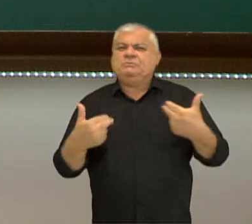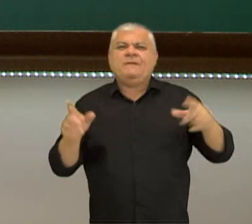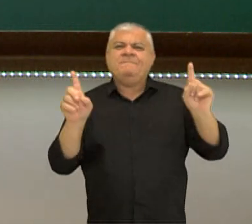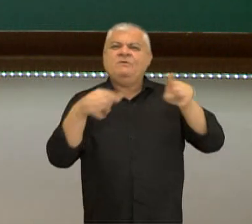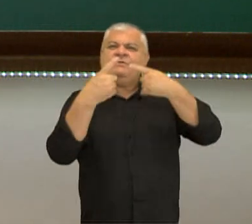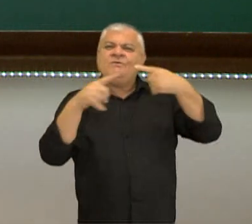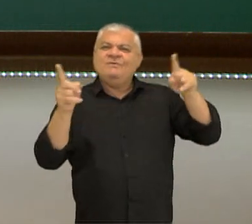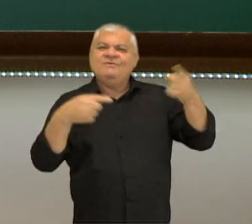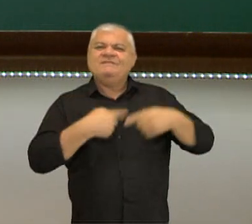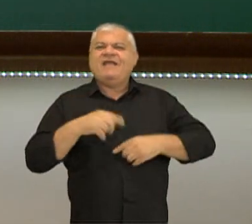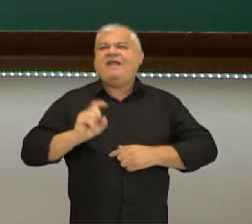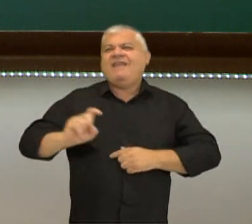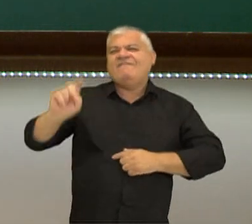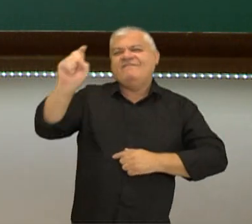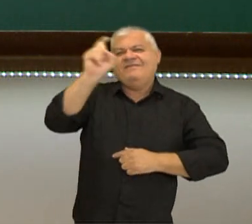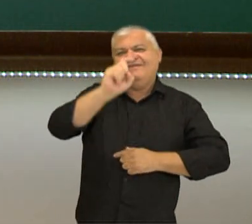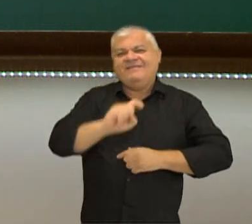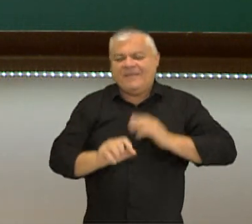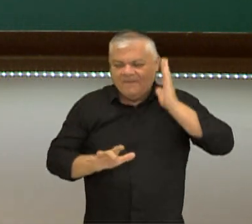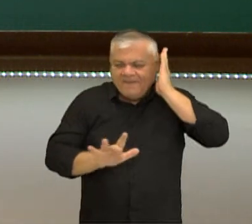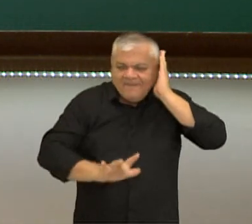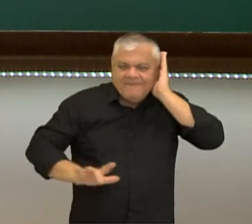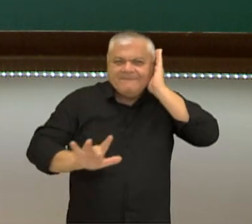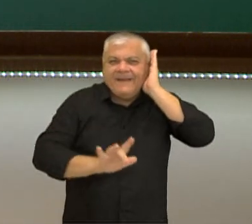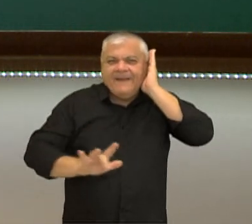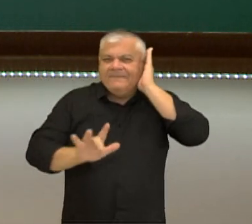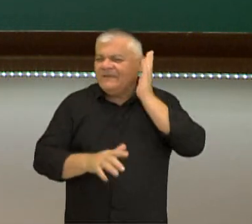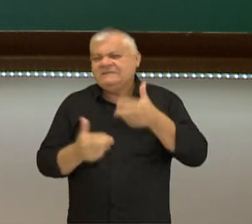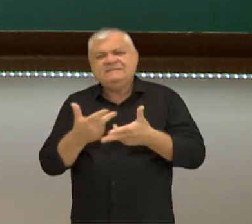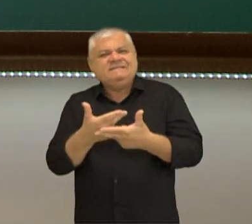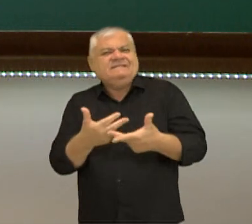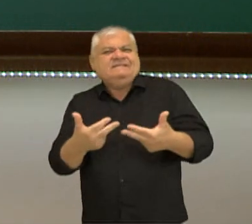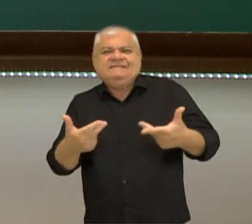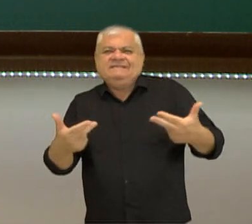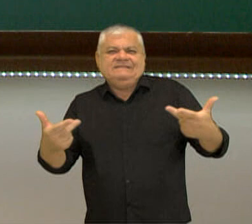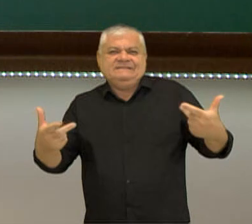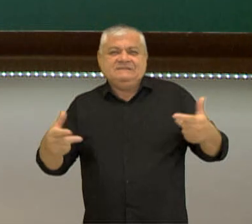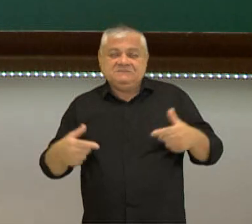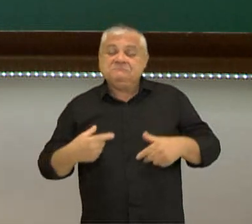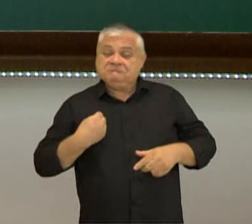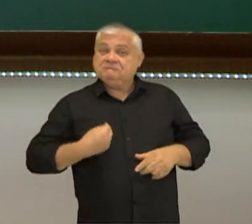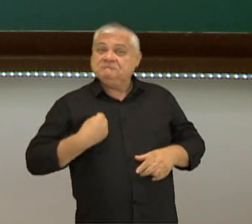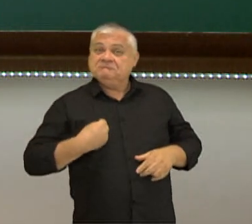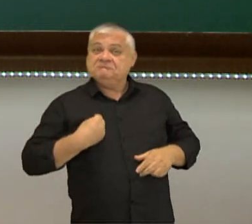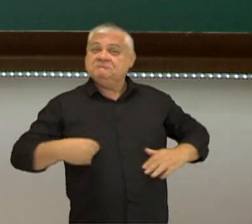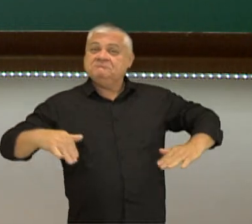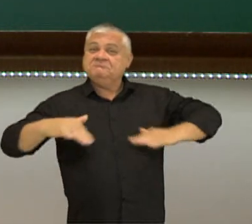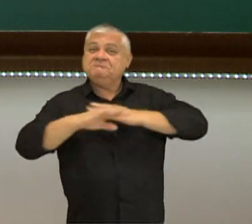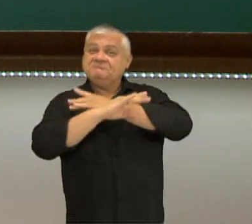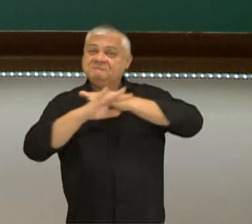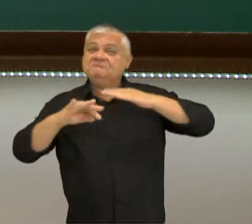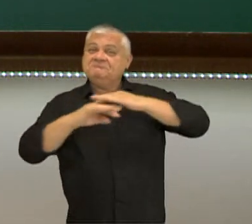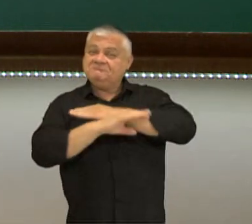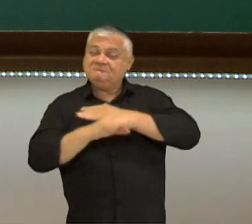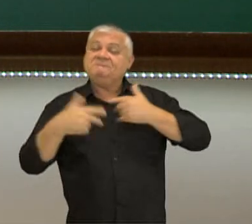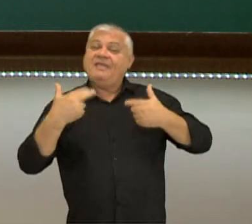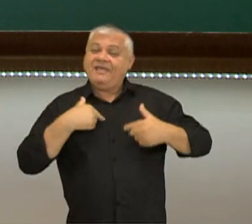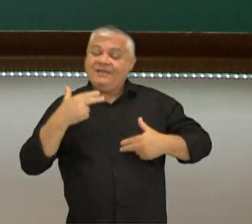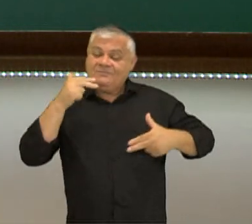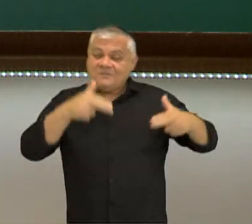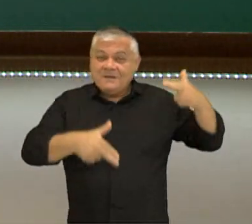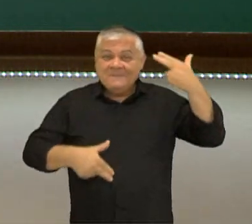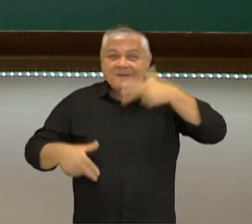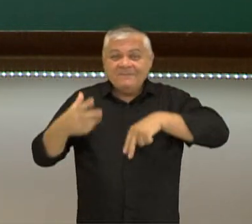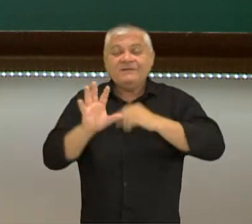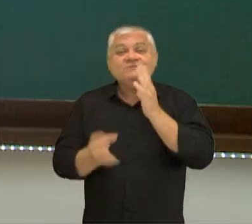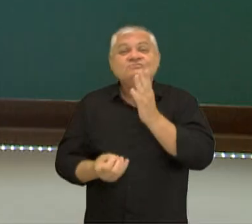música, grafite, DJ, né? Então tá ali, a arte de rua tá ali presente. O hip hop é um movimento que surgiu nos Estados